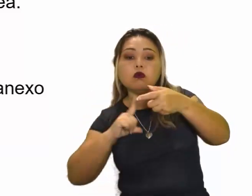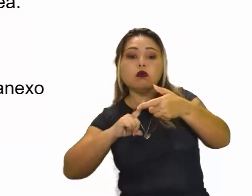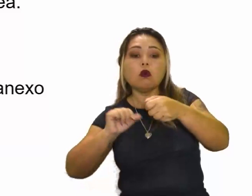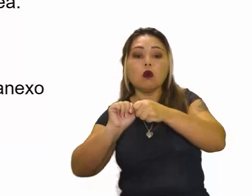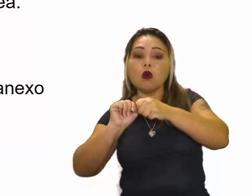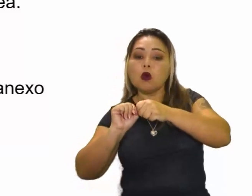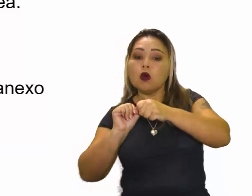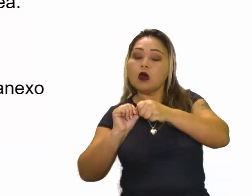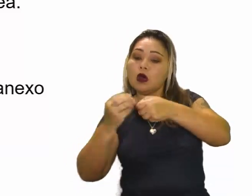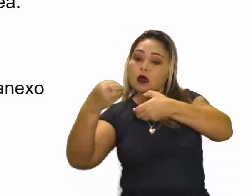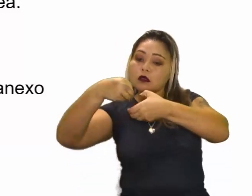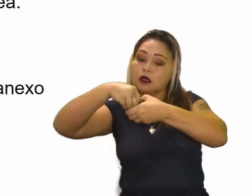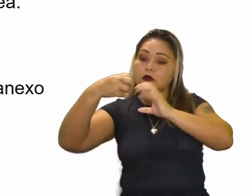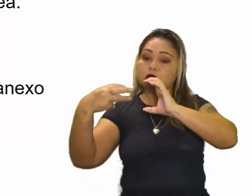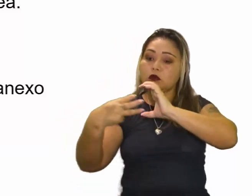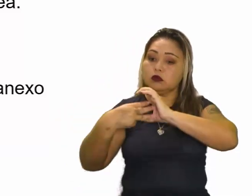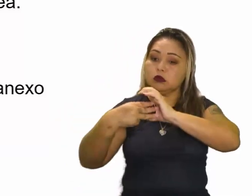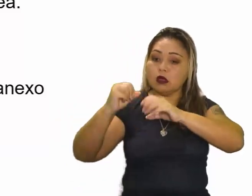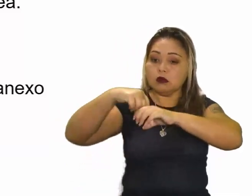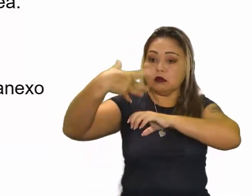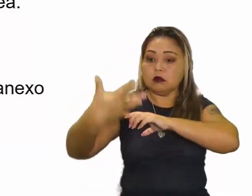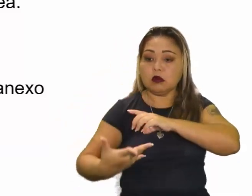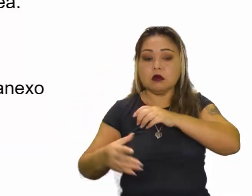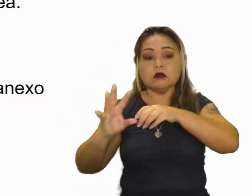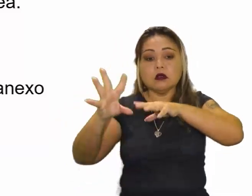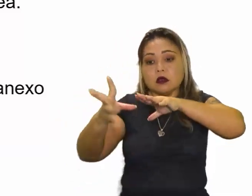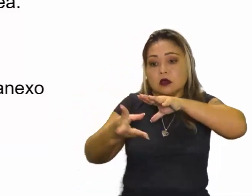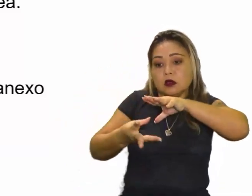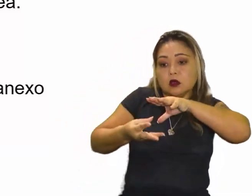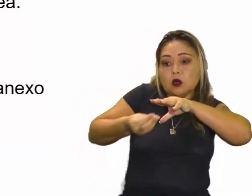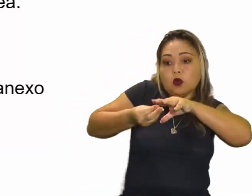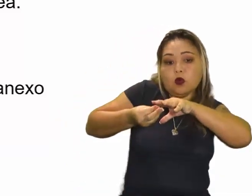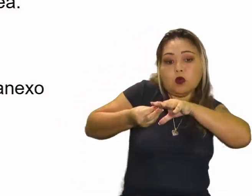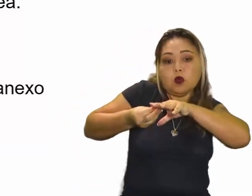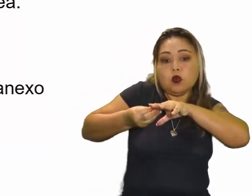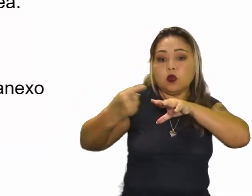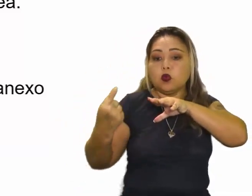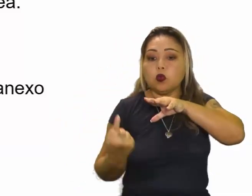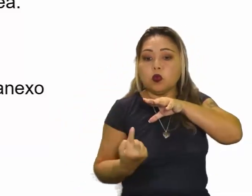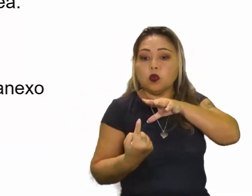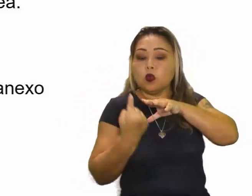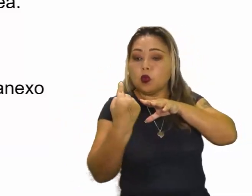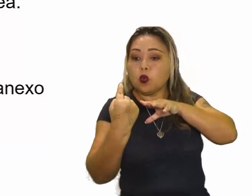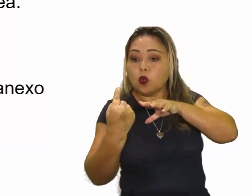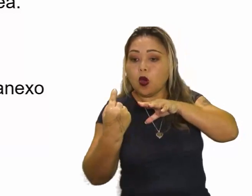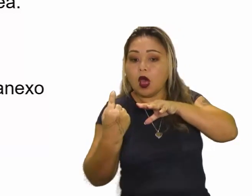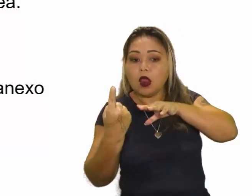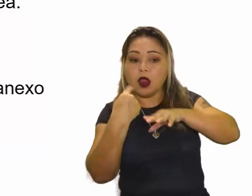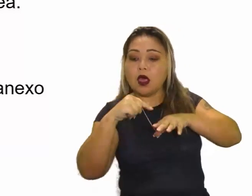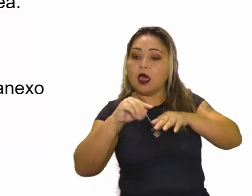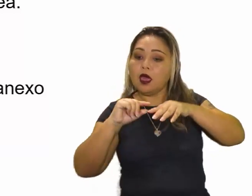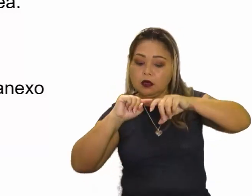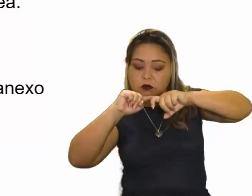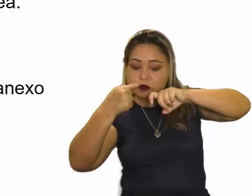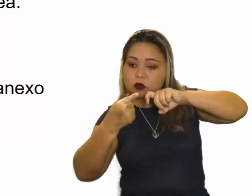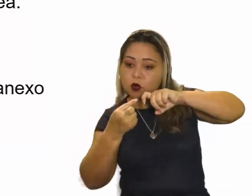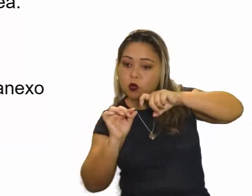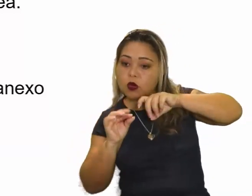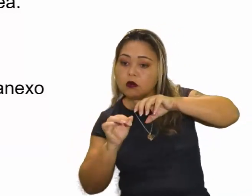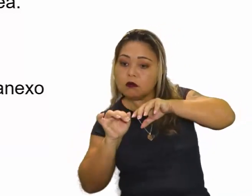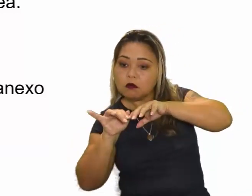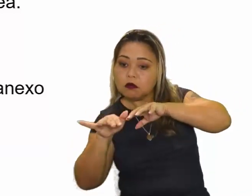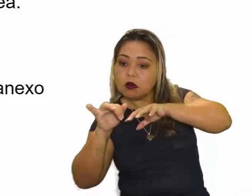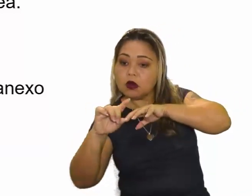Ovo telolécito e saco vitelíneo com um único anexo embrionário. Gente, das